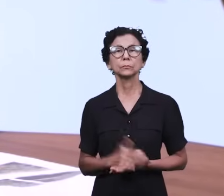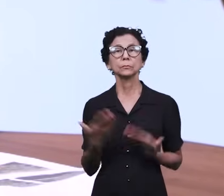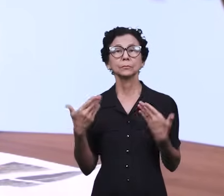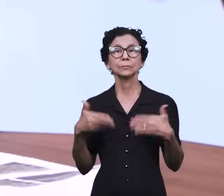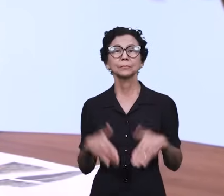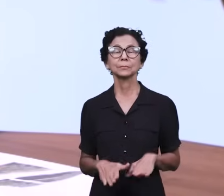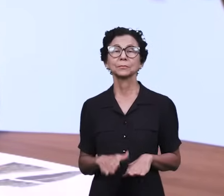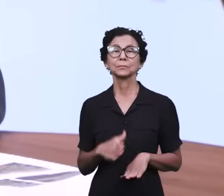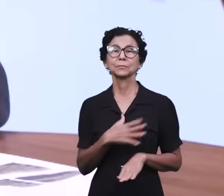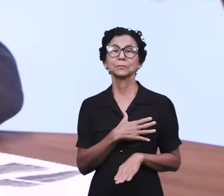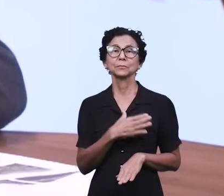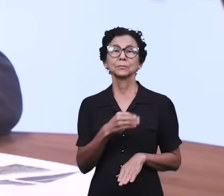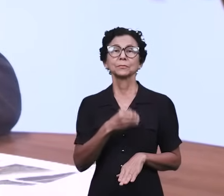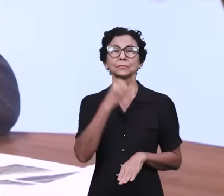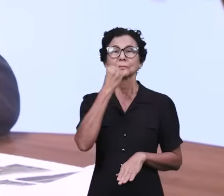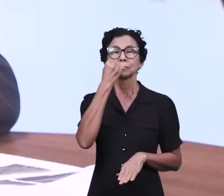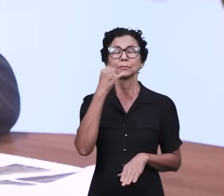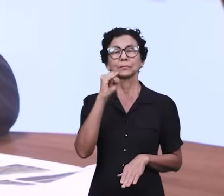nasce Isaque.